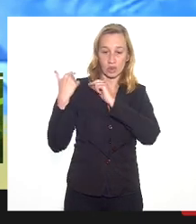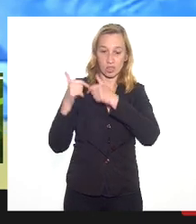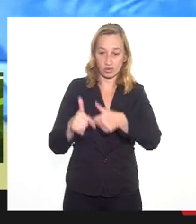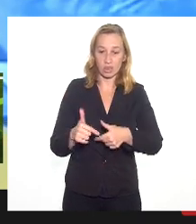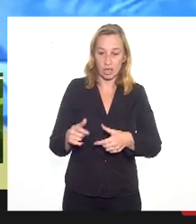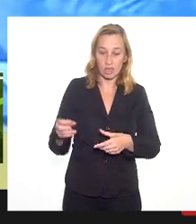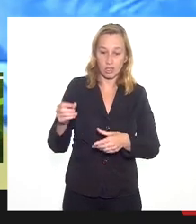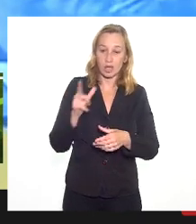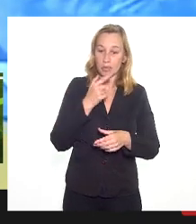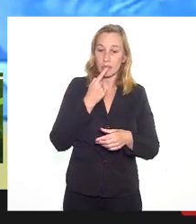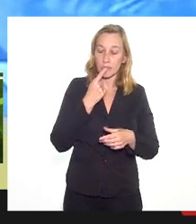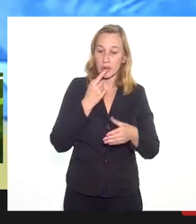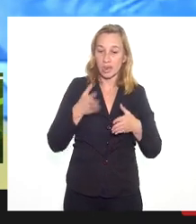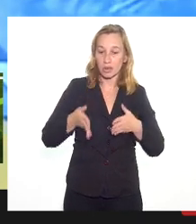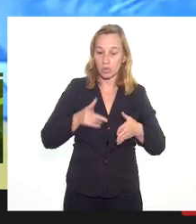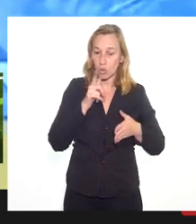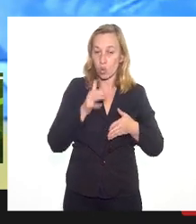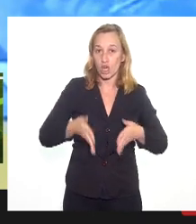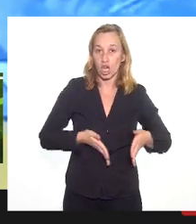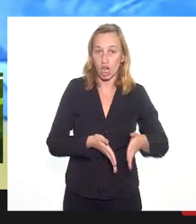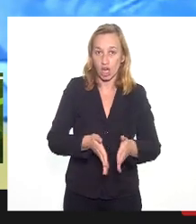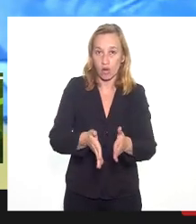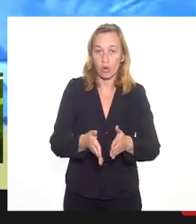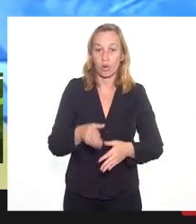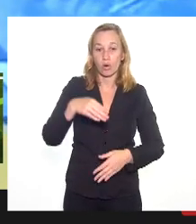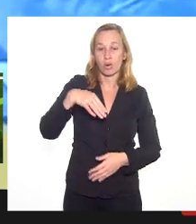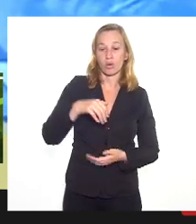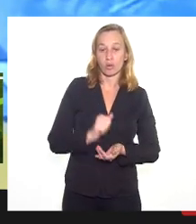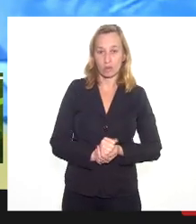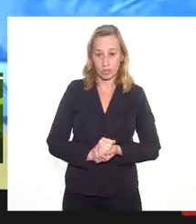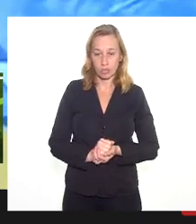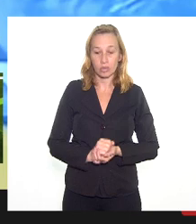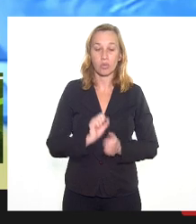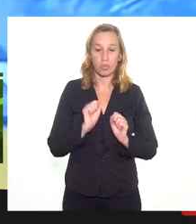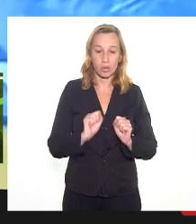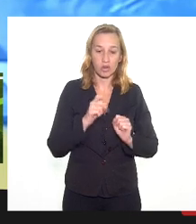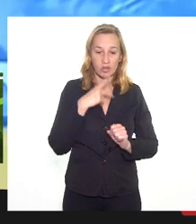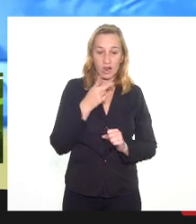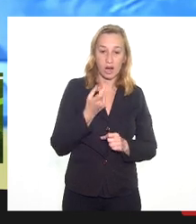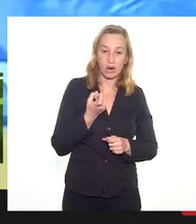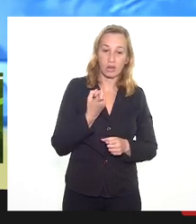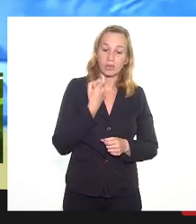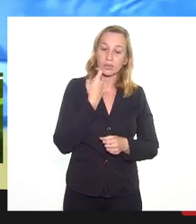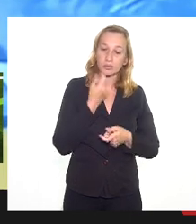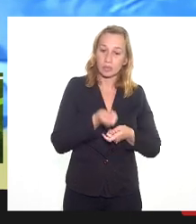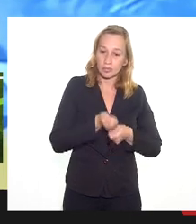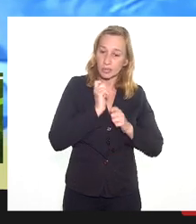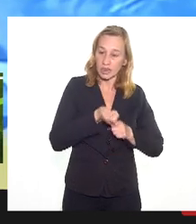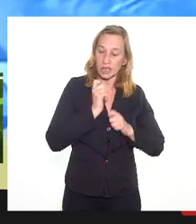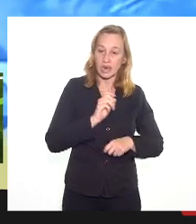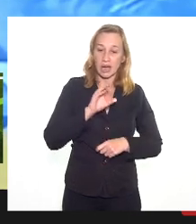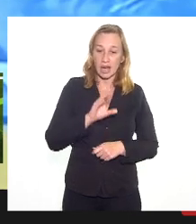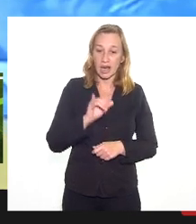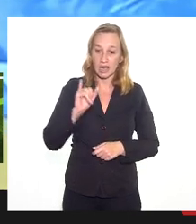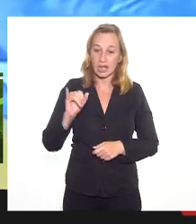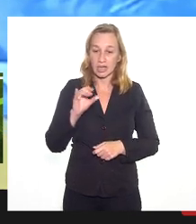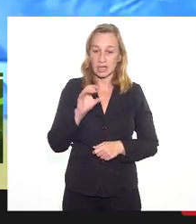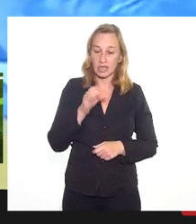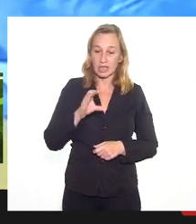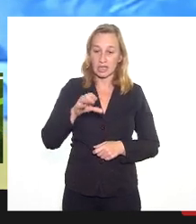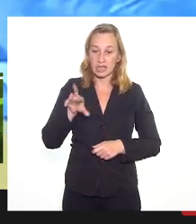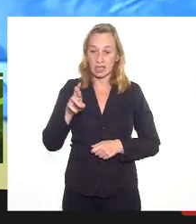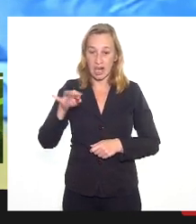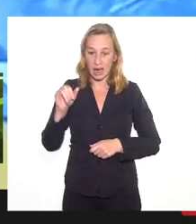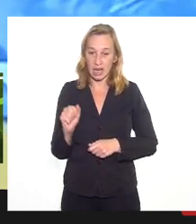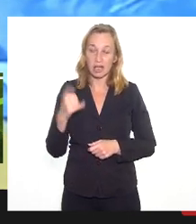comunidades ribeirinhas. Eu posso falar que incluir essa questão do pescador artesanal, do caiçara, é muito importante.